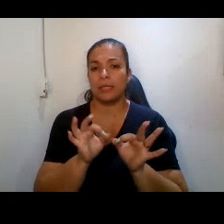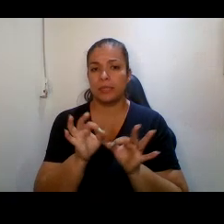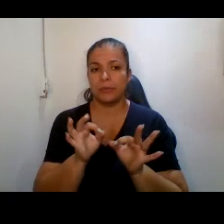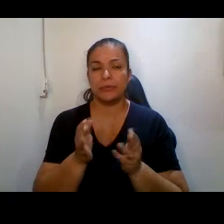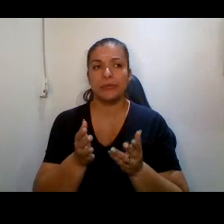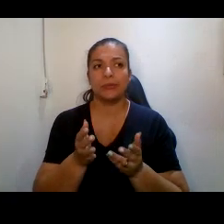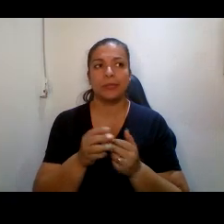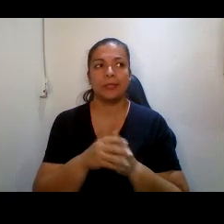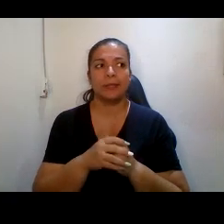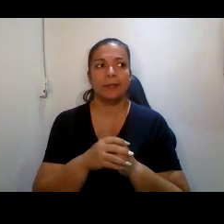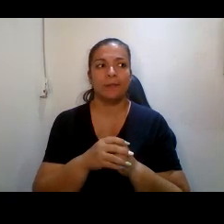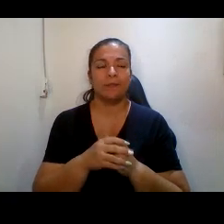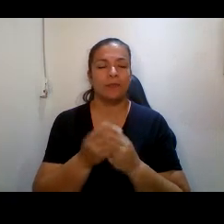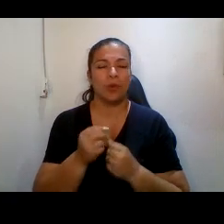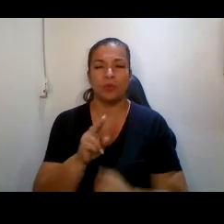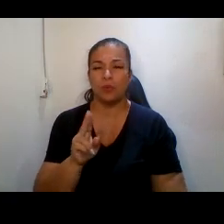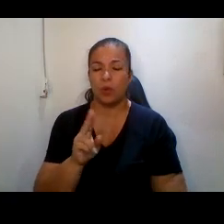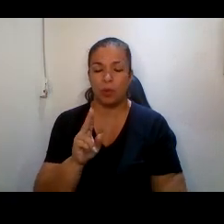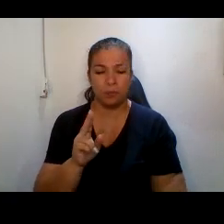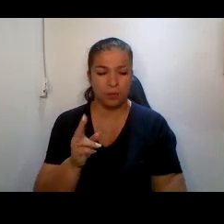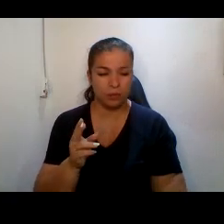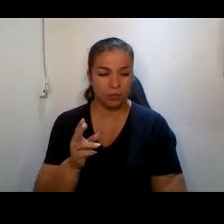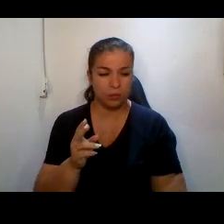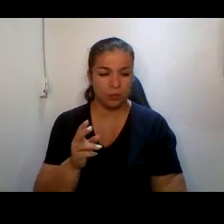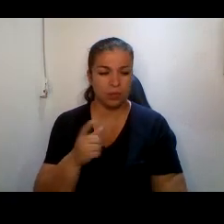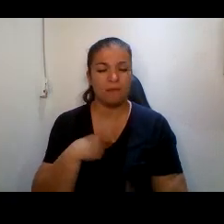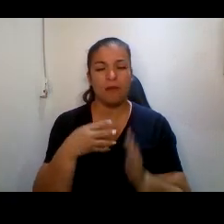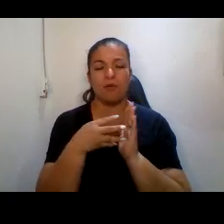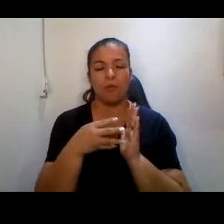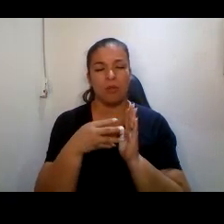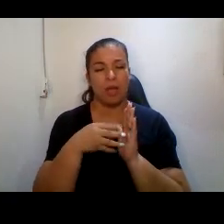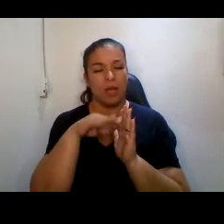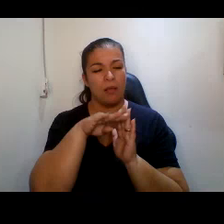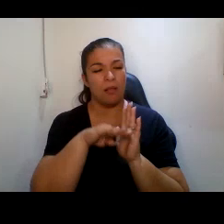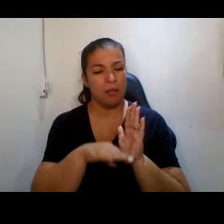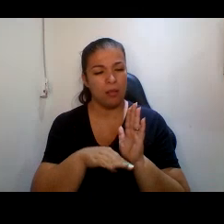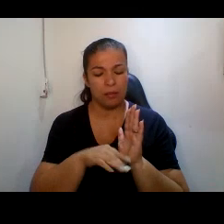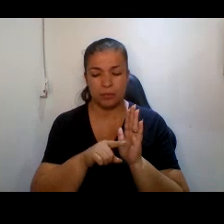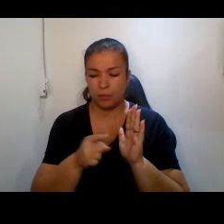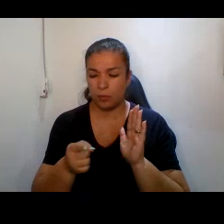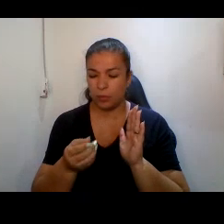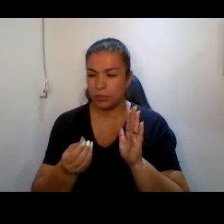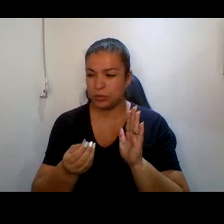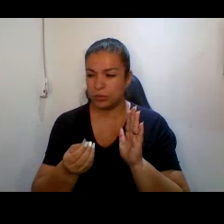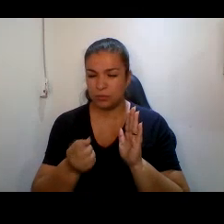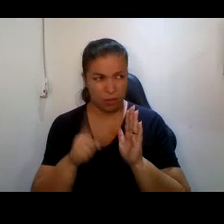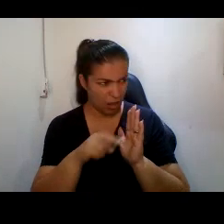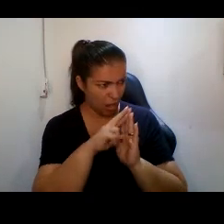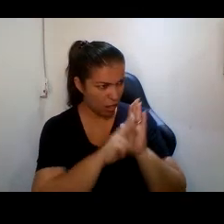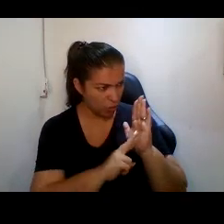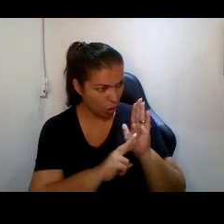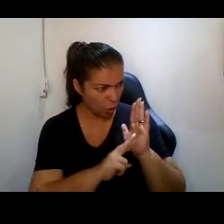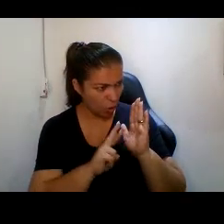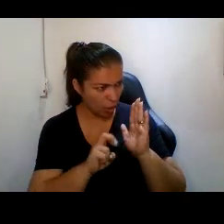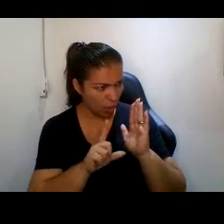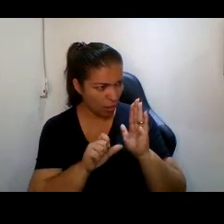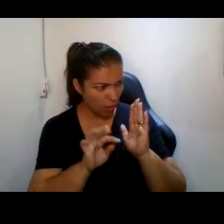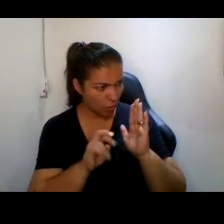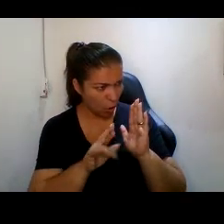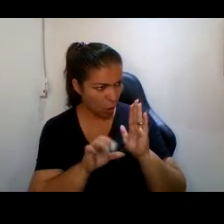como é que chama depois que a gente faz o formulário? O relatório que você diz? Ou... Isso, o